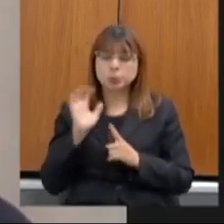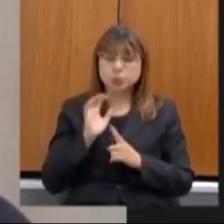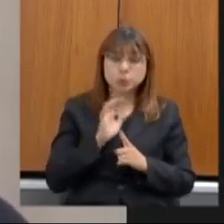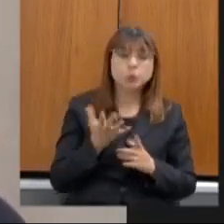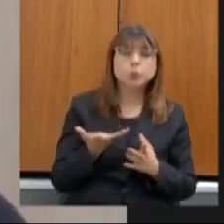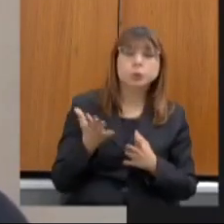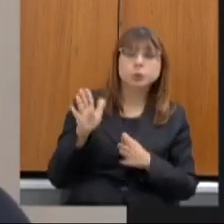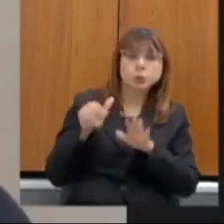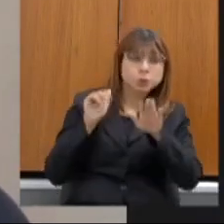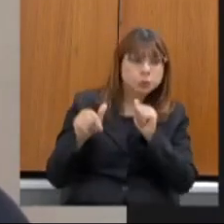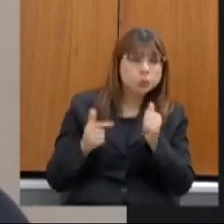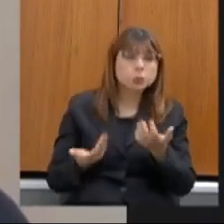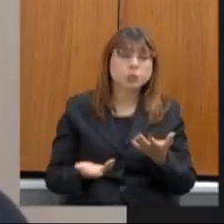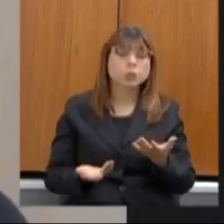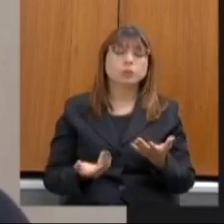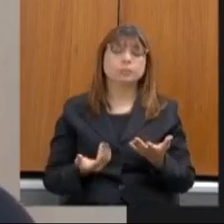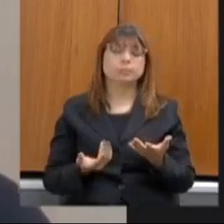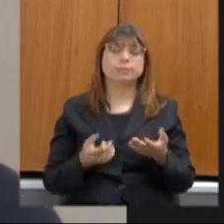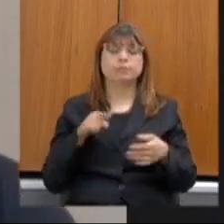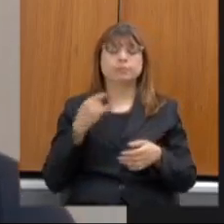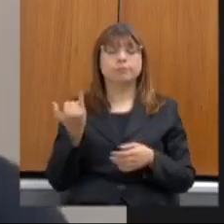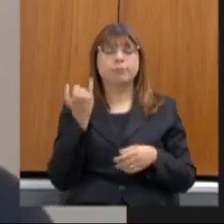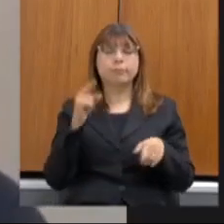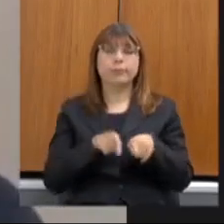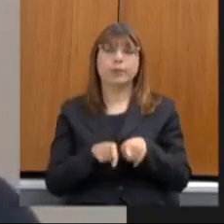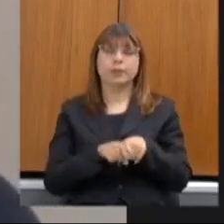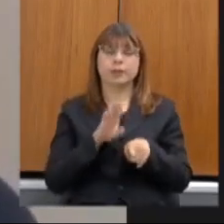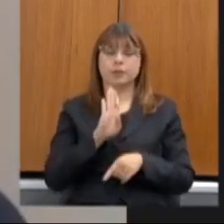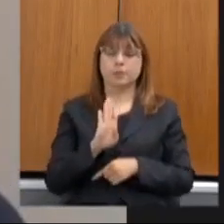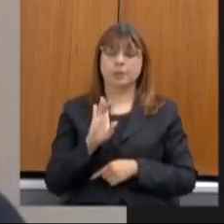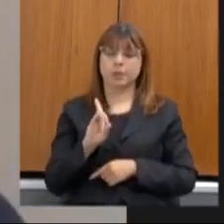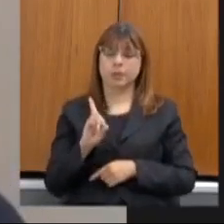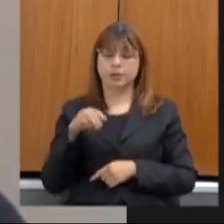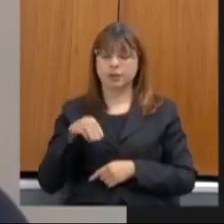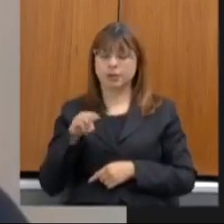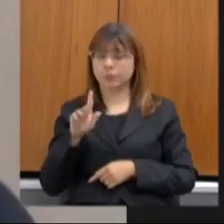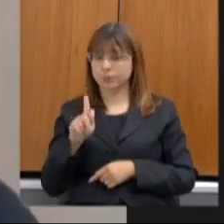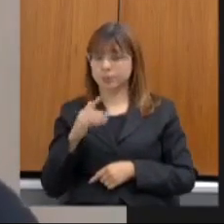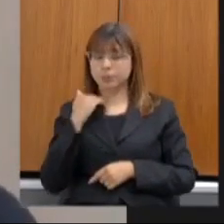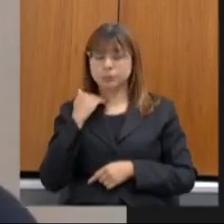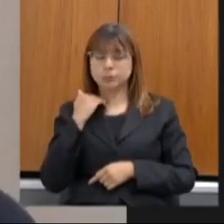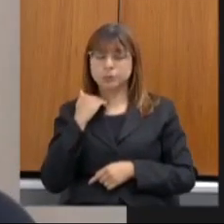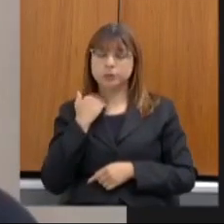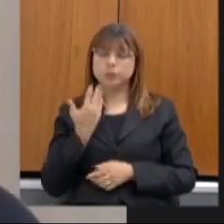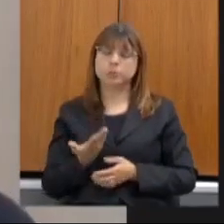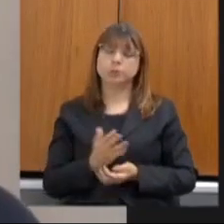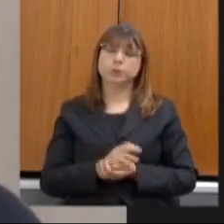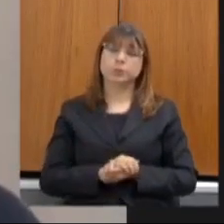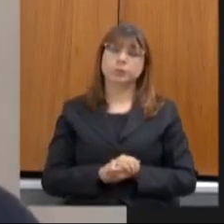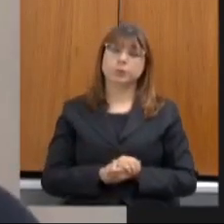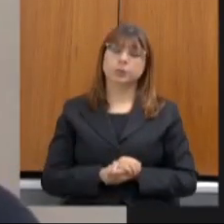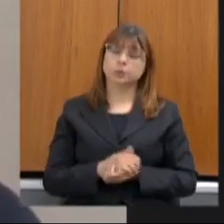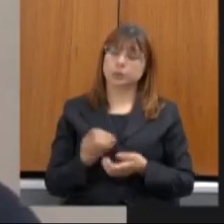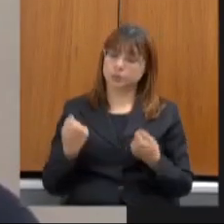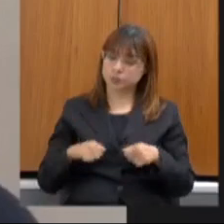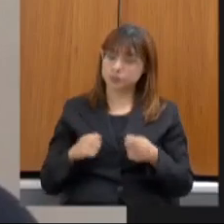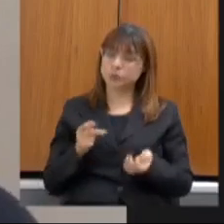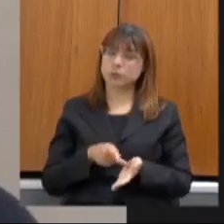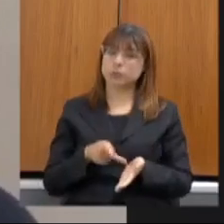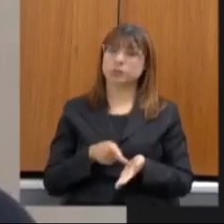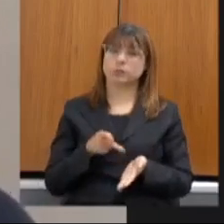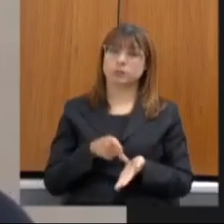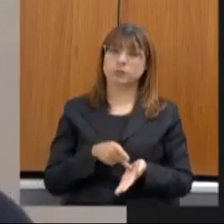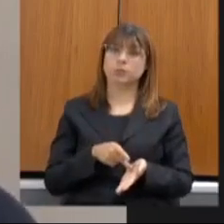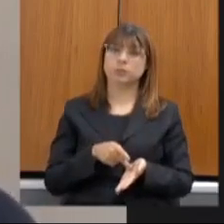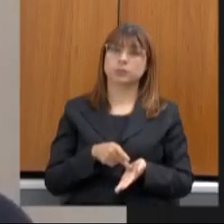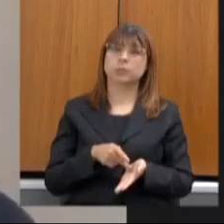muito importante é é também importante que o bdmg efetivamente ele